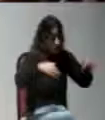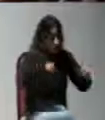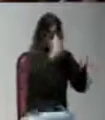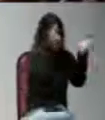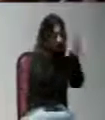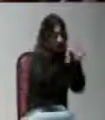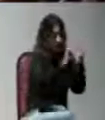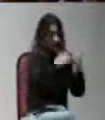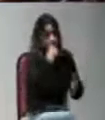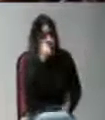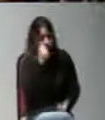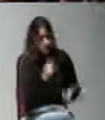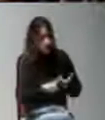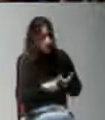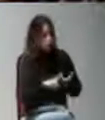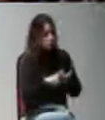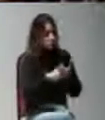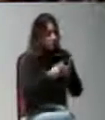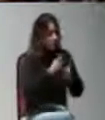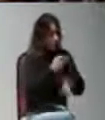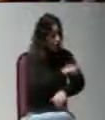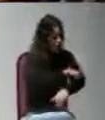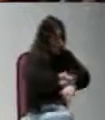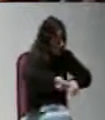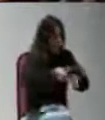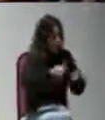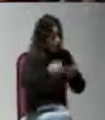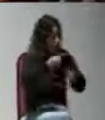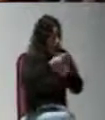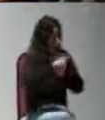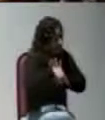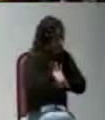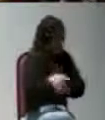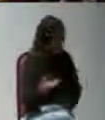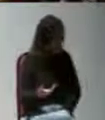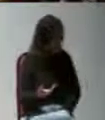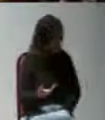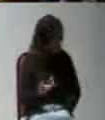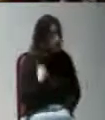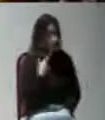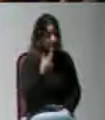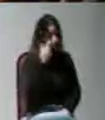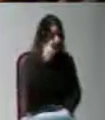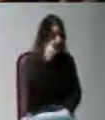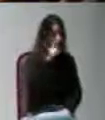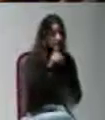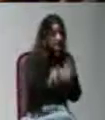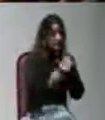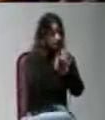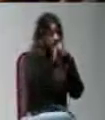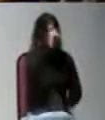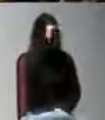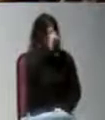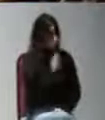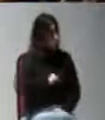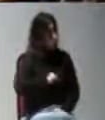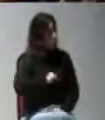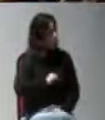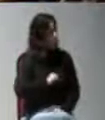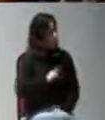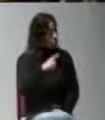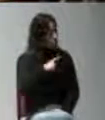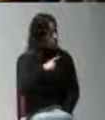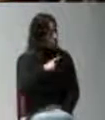uma etnia, a uma raça. A tendência é buscar uma unidade no sujeito que contém um conjunto de qualificações